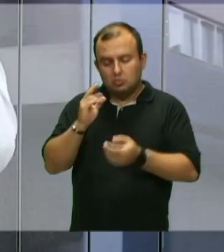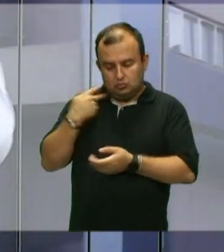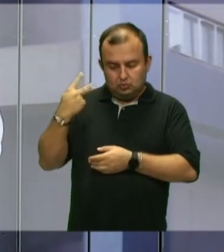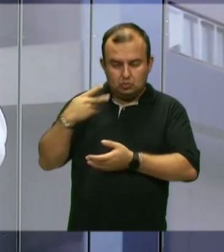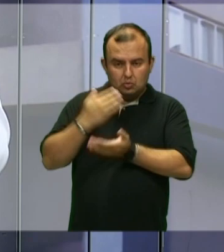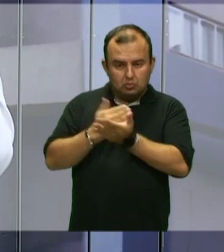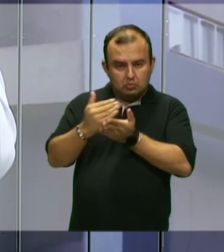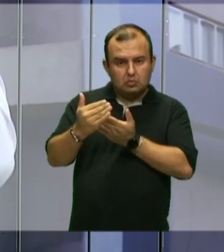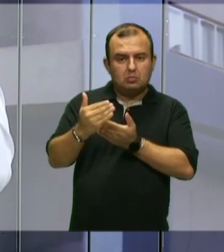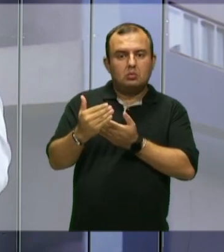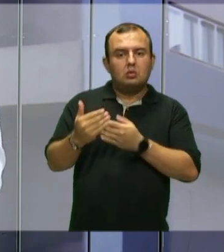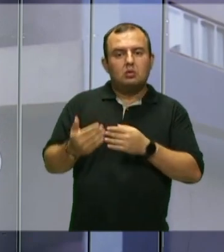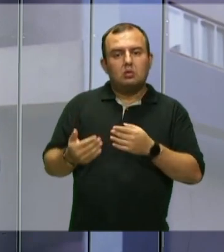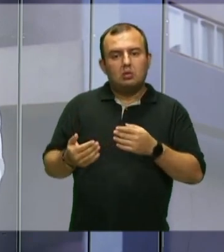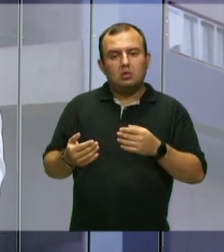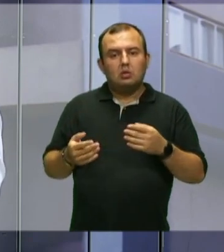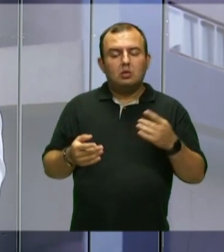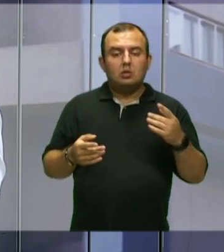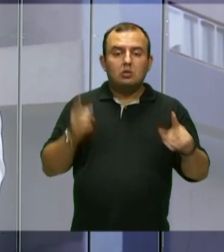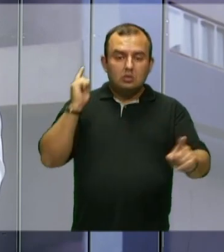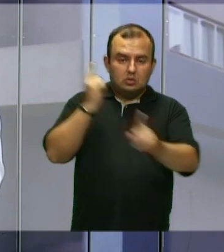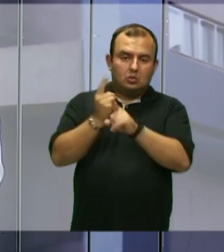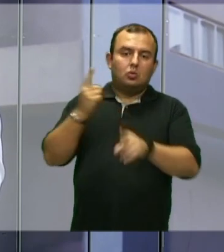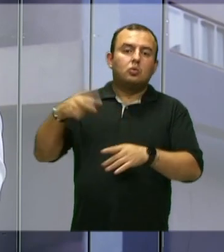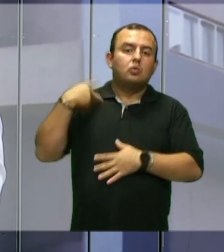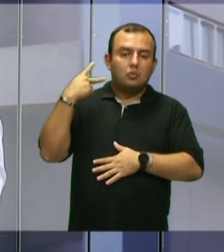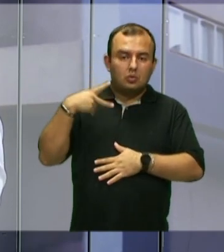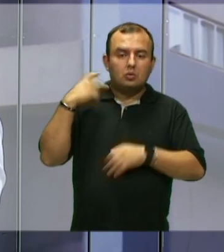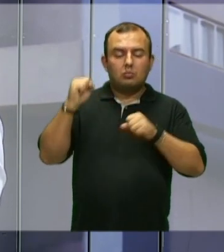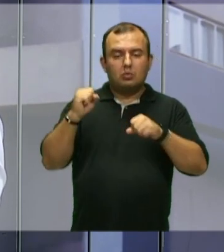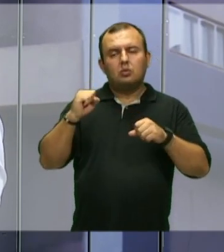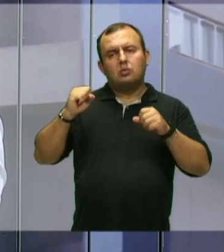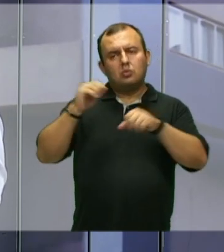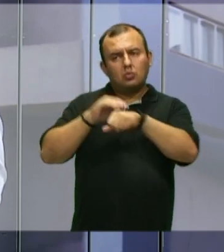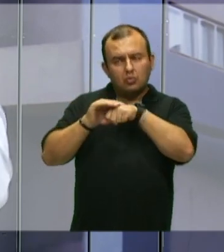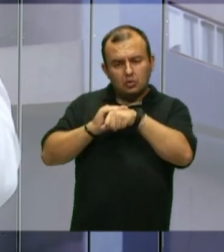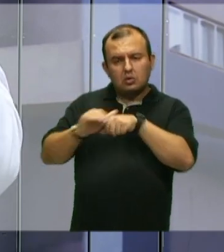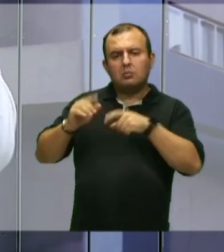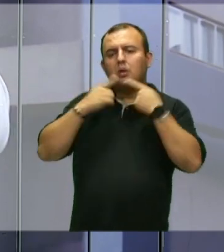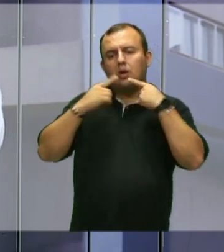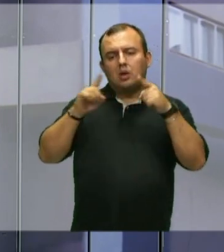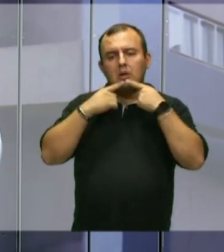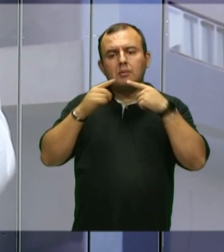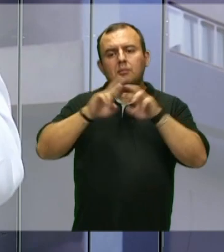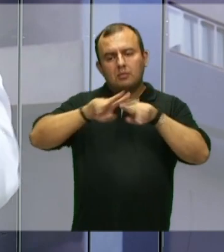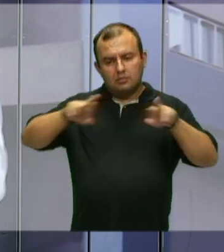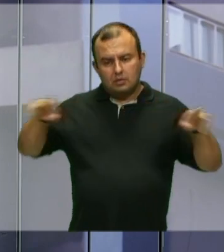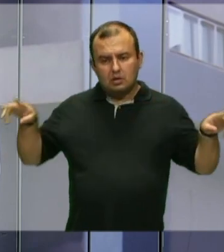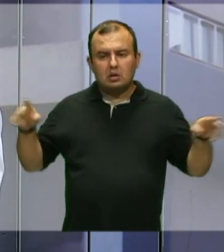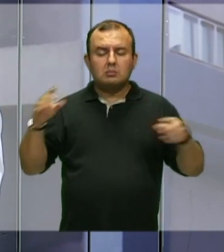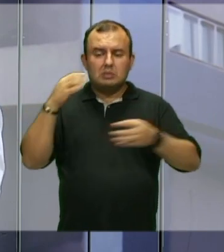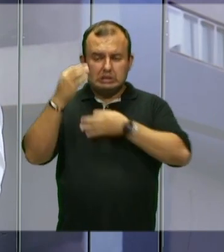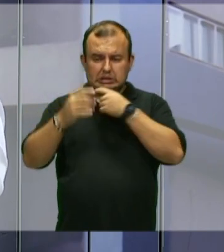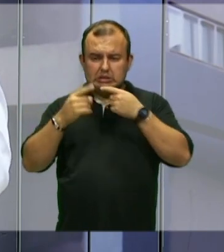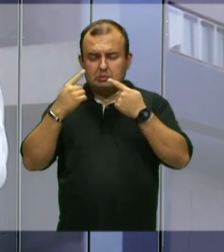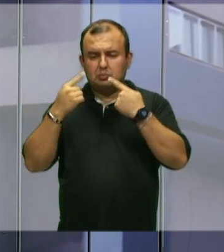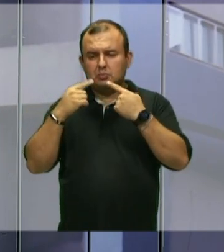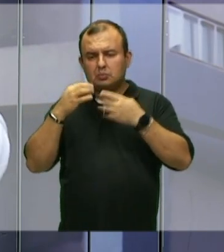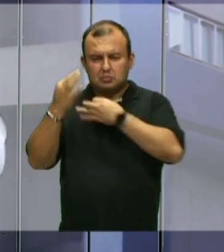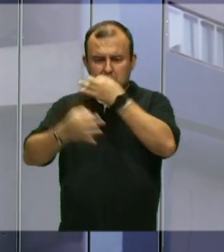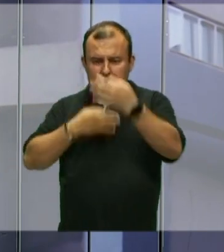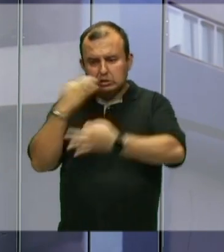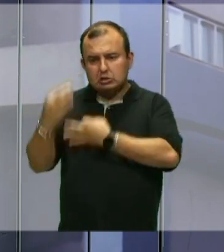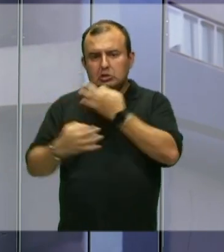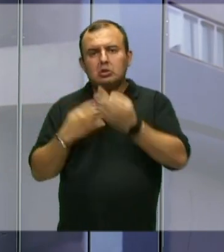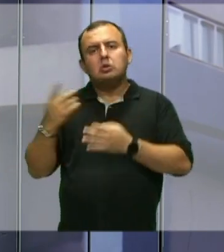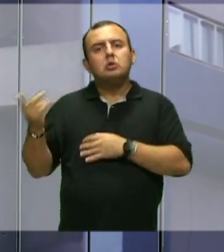ele é o para-choque. Geralmente você encontra o vereador para você poder reivindicar, para você poder reclamar, para você poder criticar. E, naturalmente,